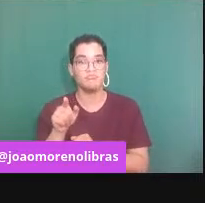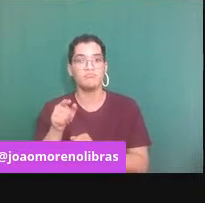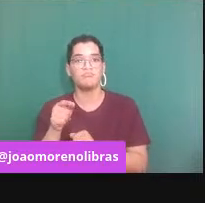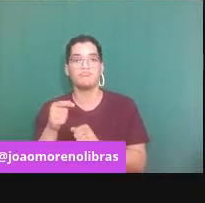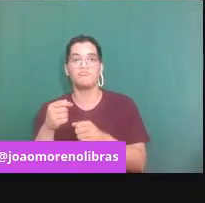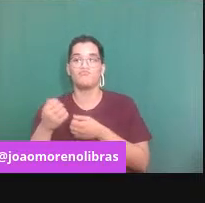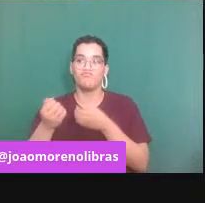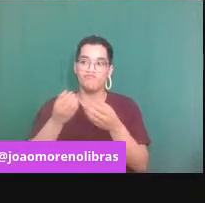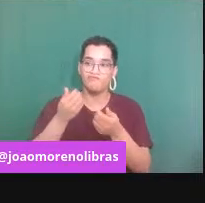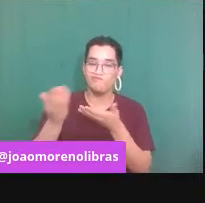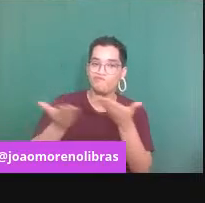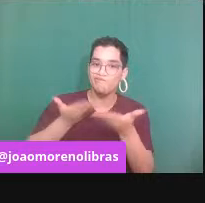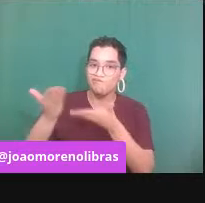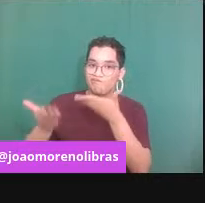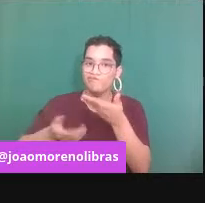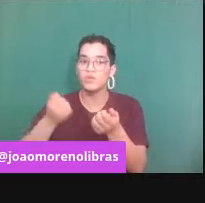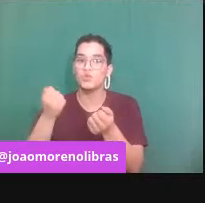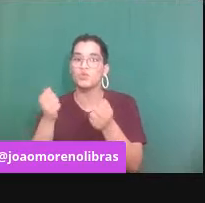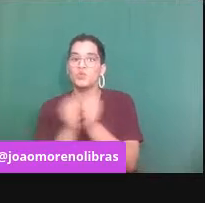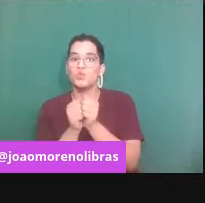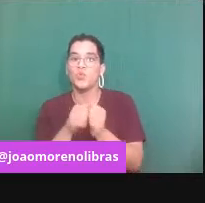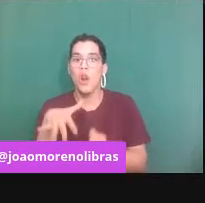principalmente nesse estudo, né,